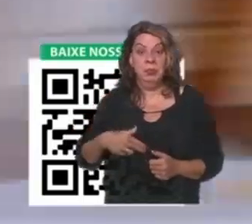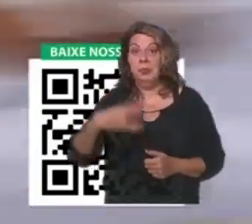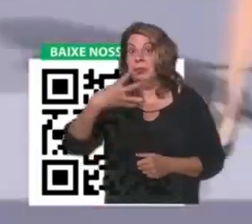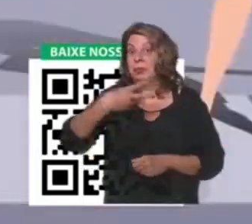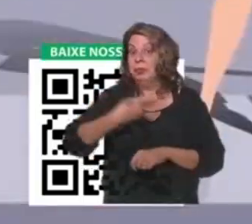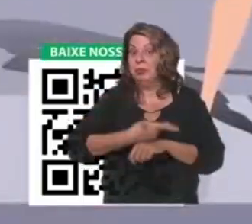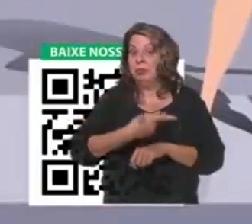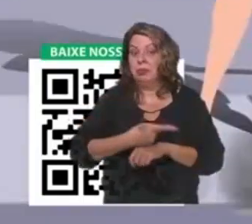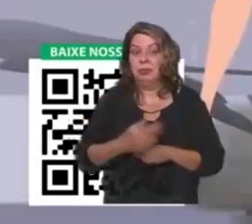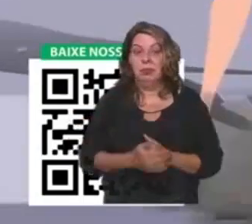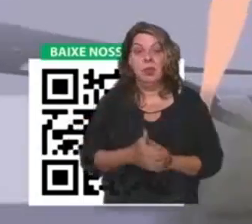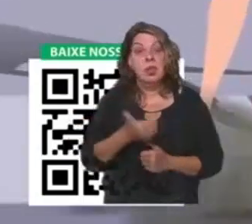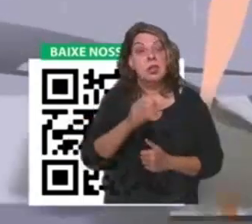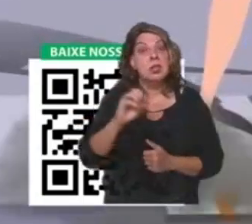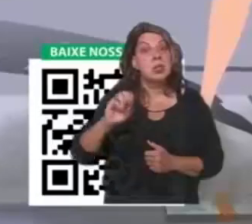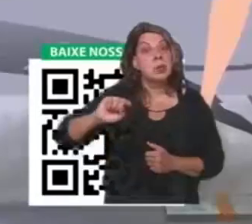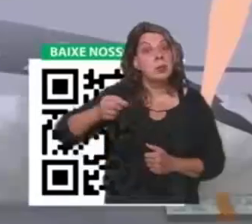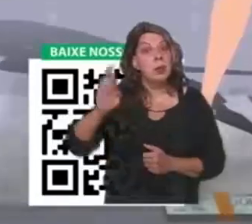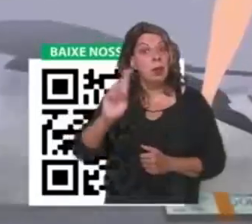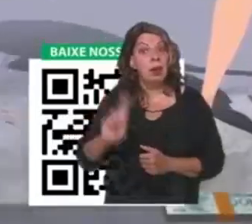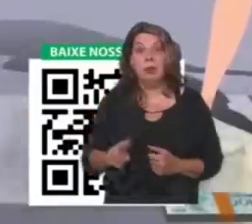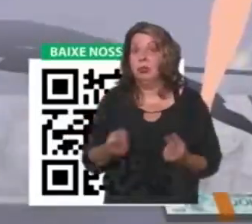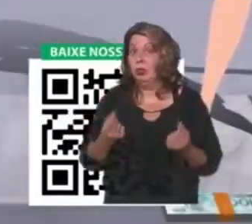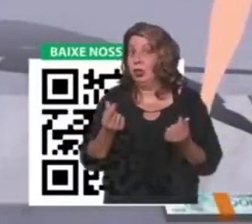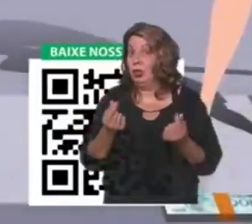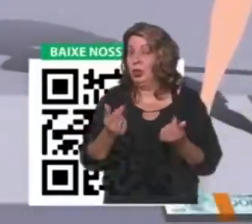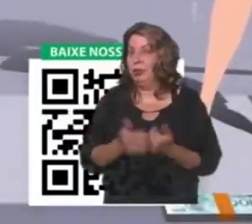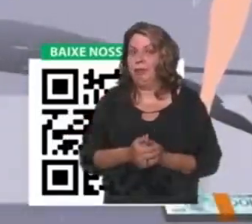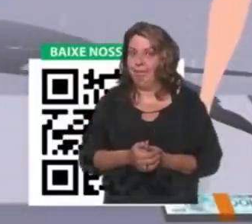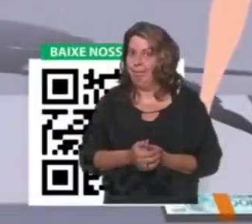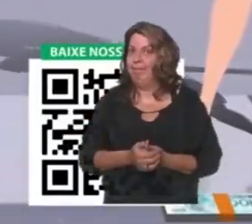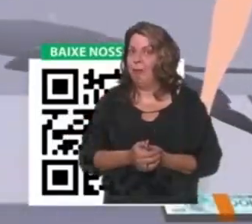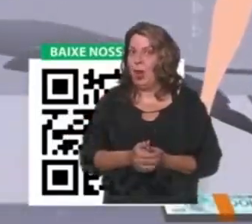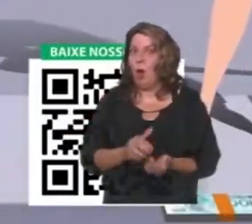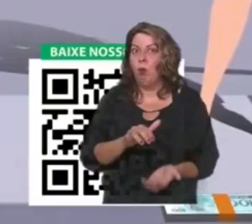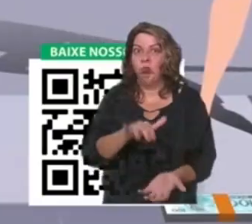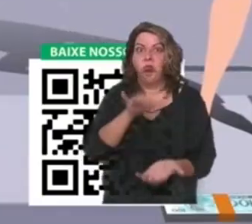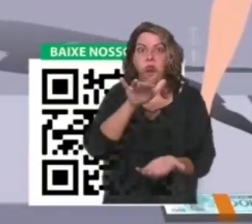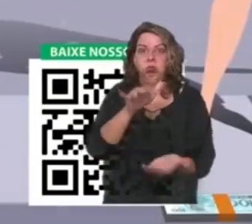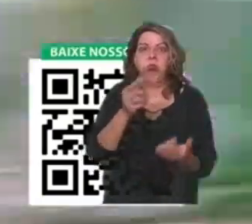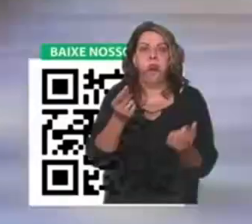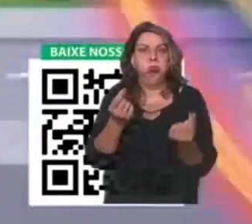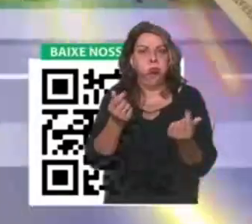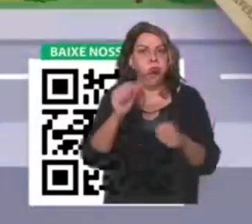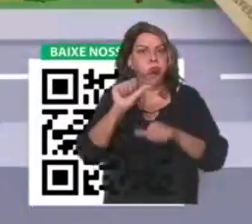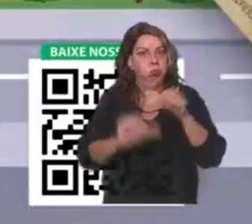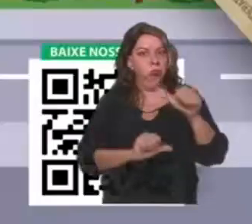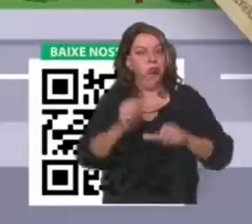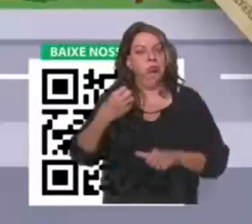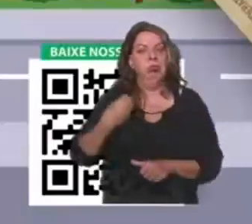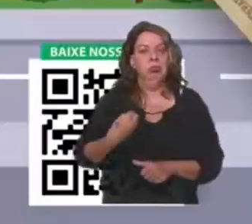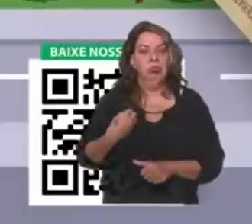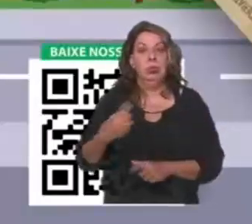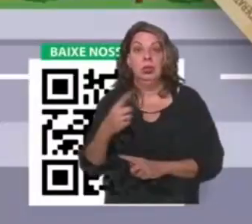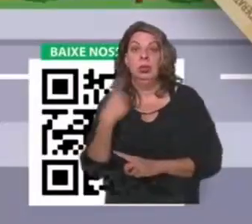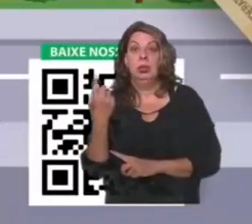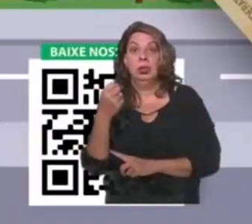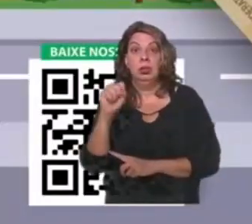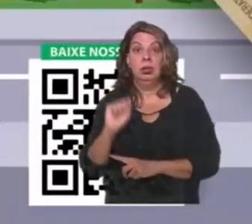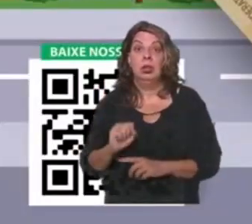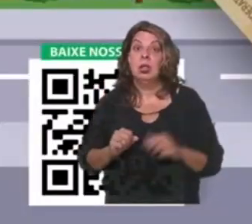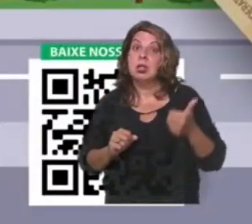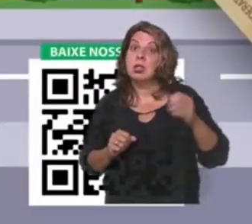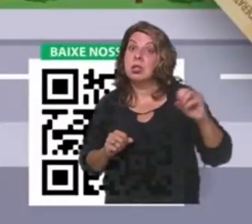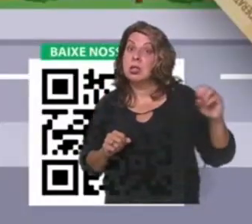quarto prêmio, serão R$100.000 em dinheiro. Um montão de dinheiro para você mudar de vida. E tem mais. No Gira Sergipe, serão